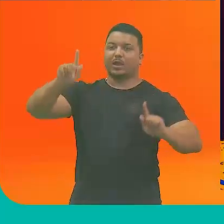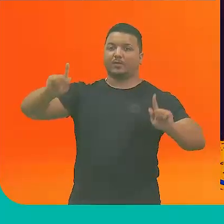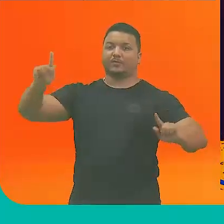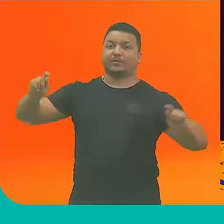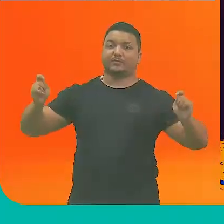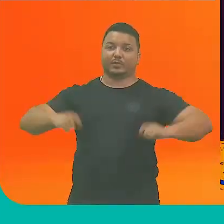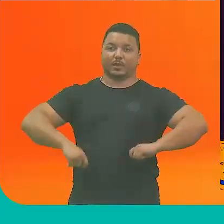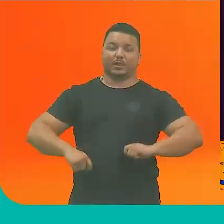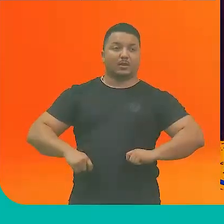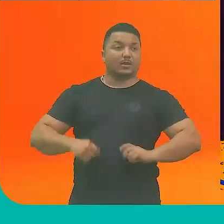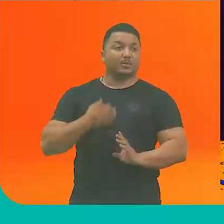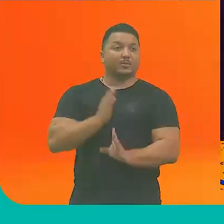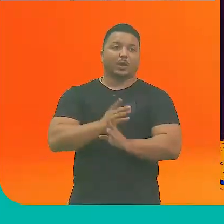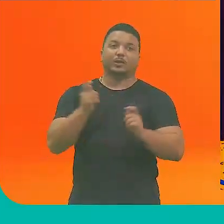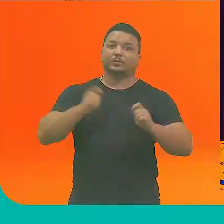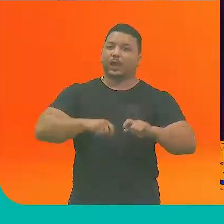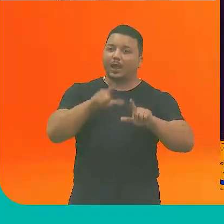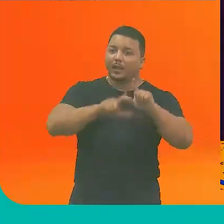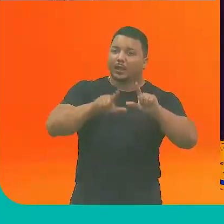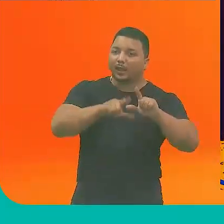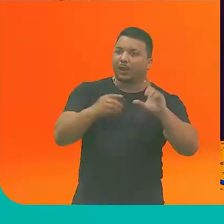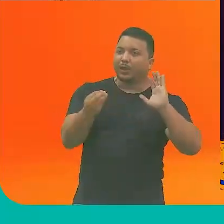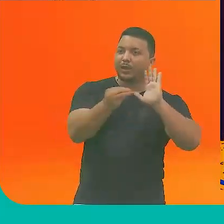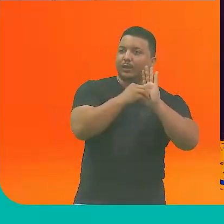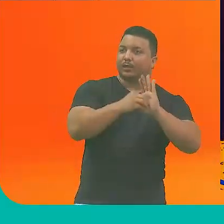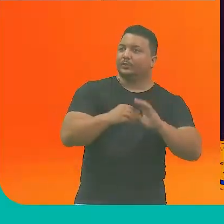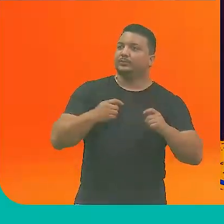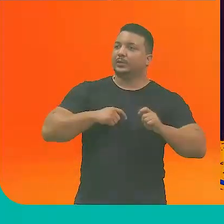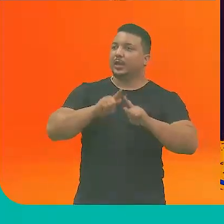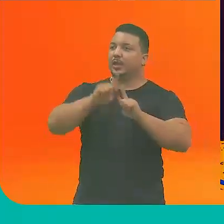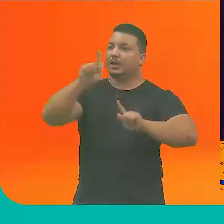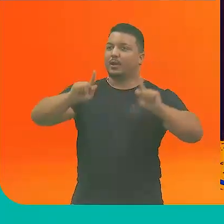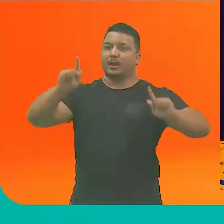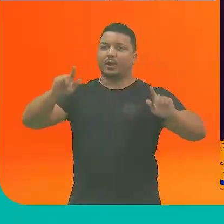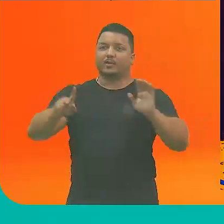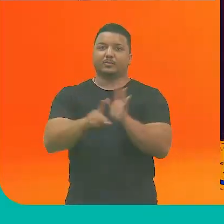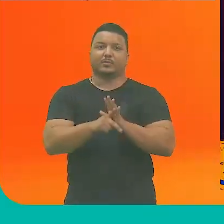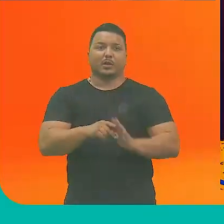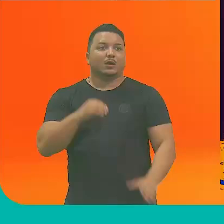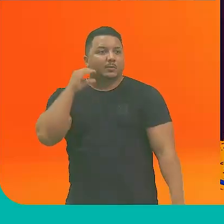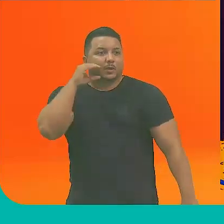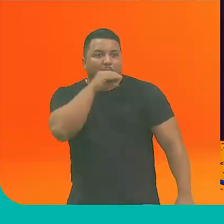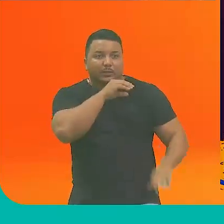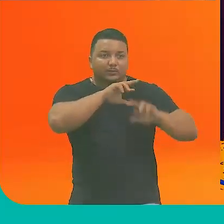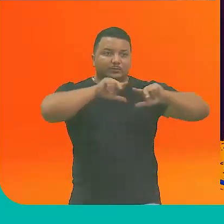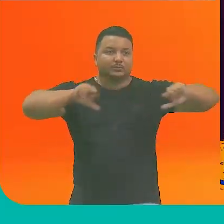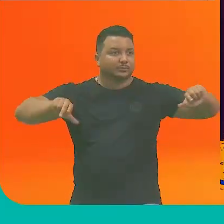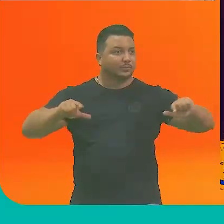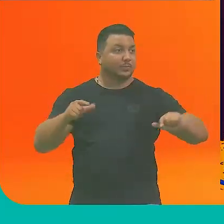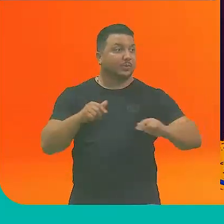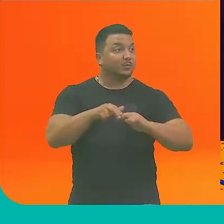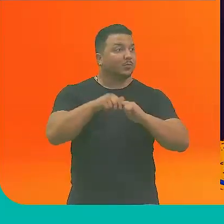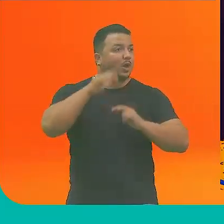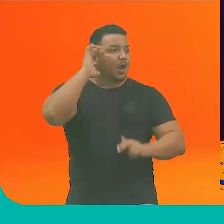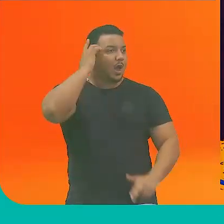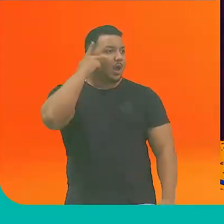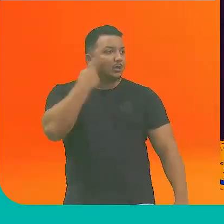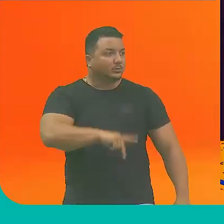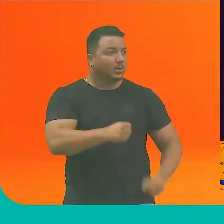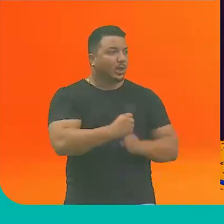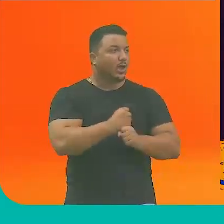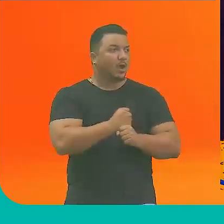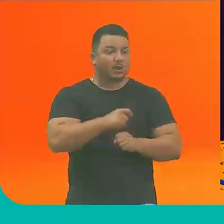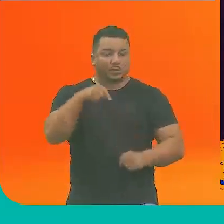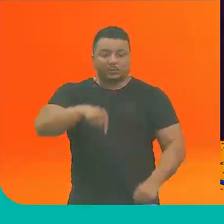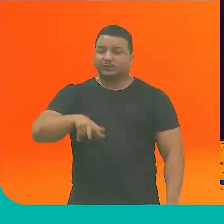posso colocar uma legenda, eu posso colocar um gráfico de calor. Então, eu acredito que para esse ano, nós